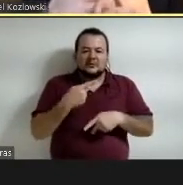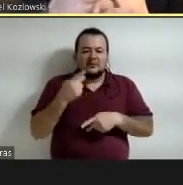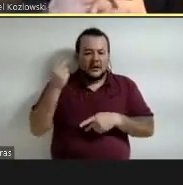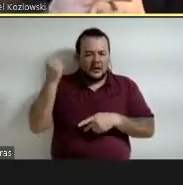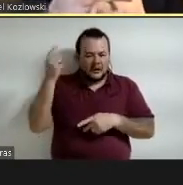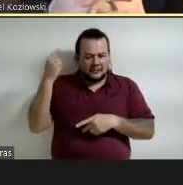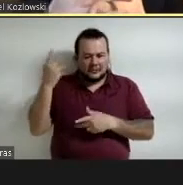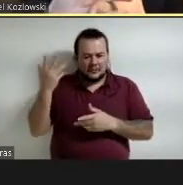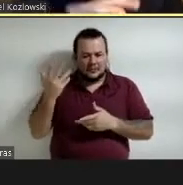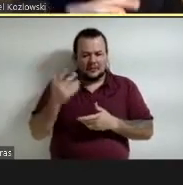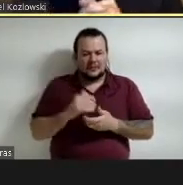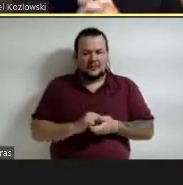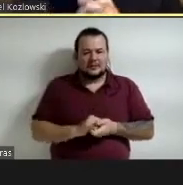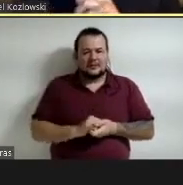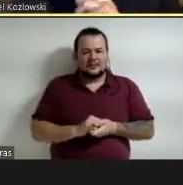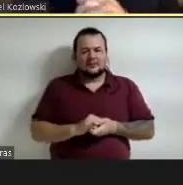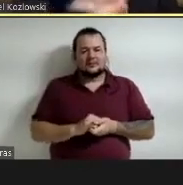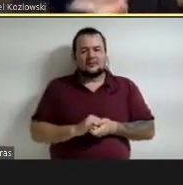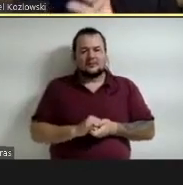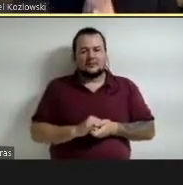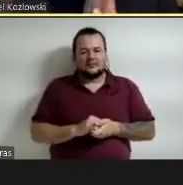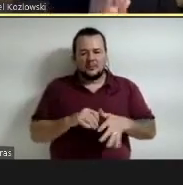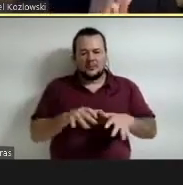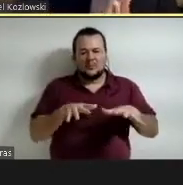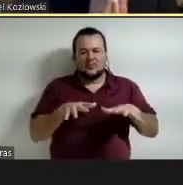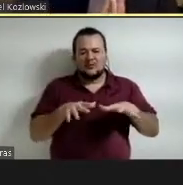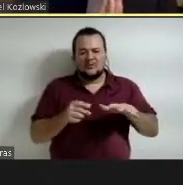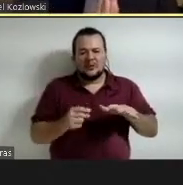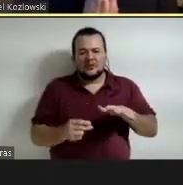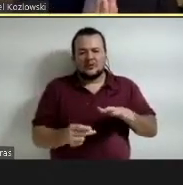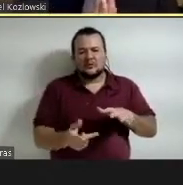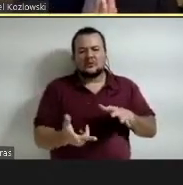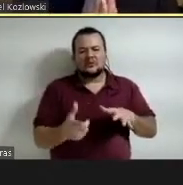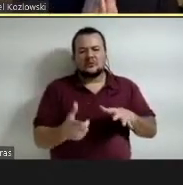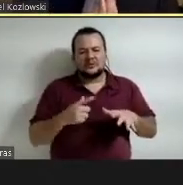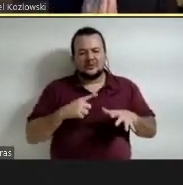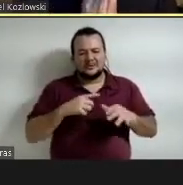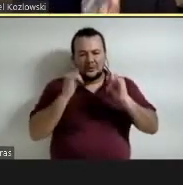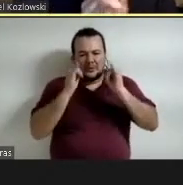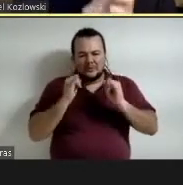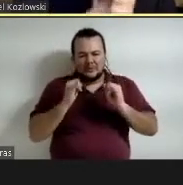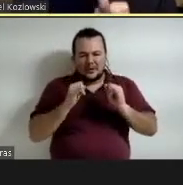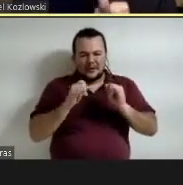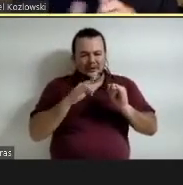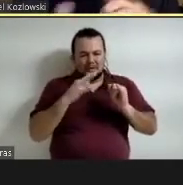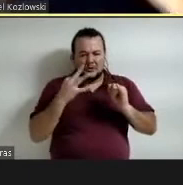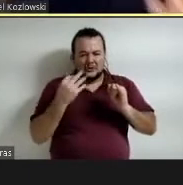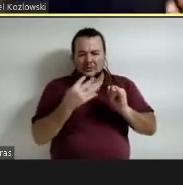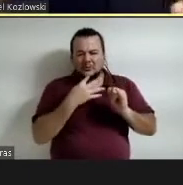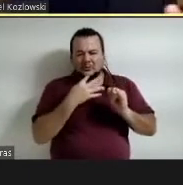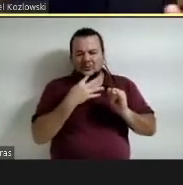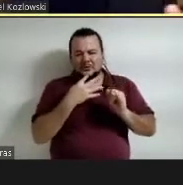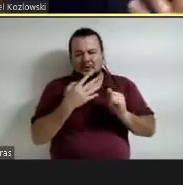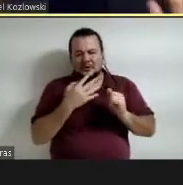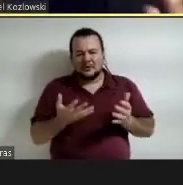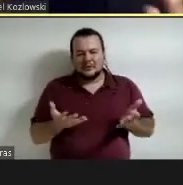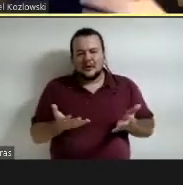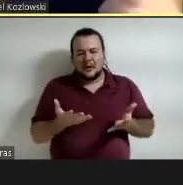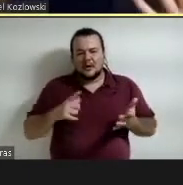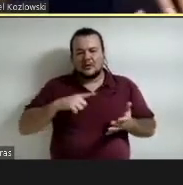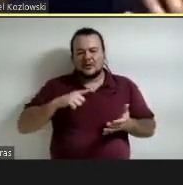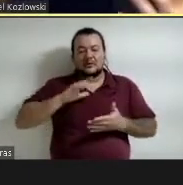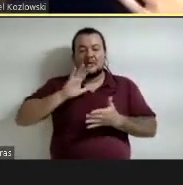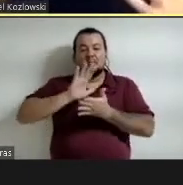Continuous Monument, né, com monumento contínuo, que geralmente é a imagem que todo mundo conhece, e dessa vez propõe soluções para